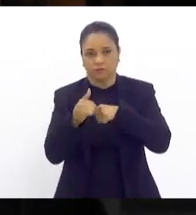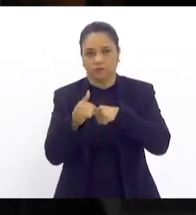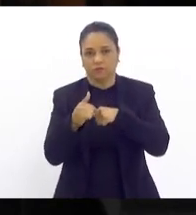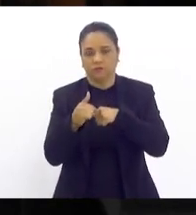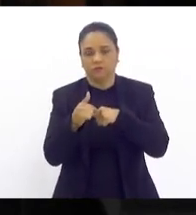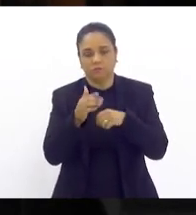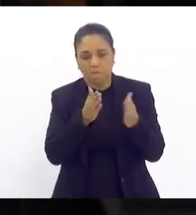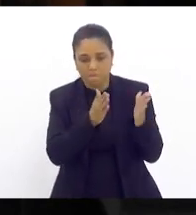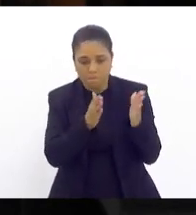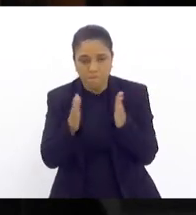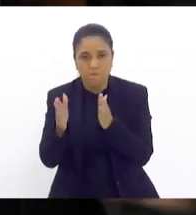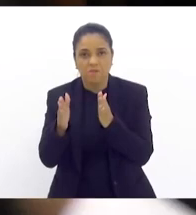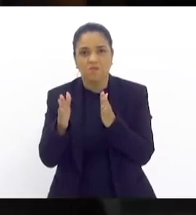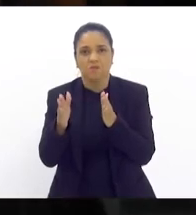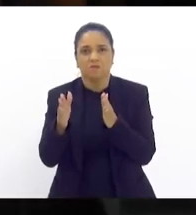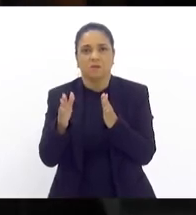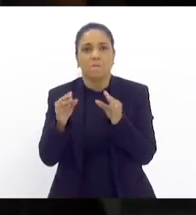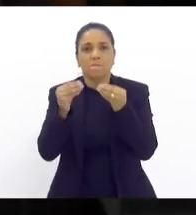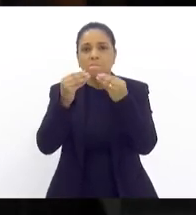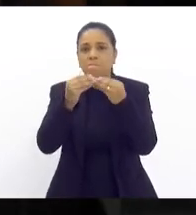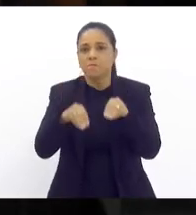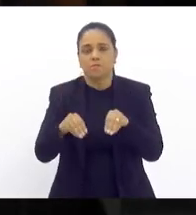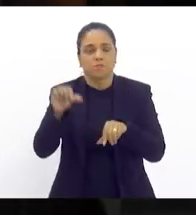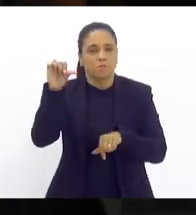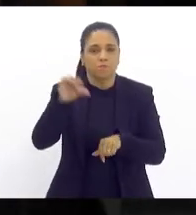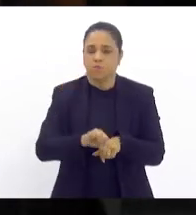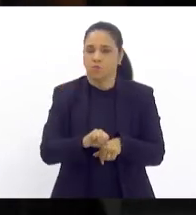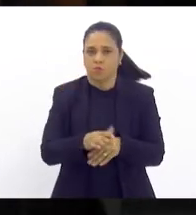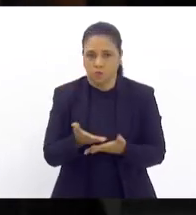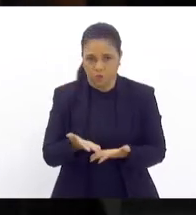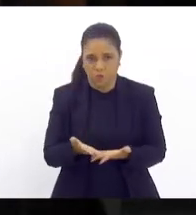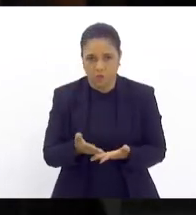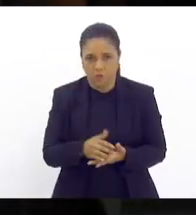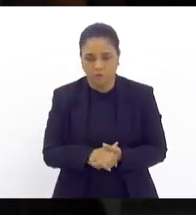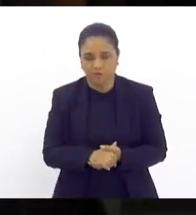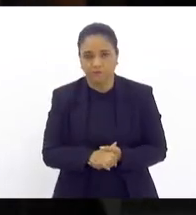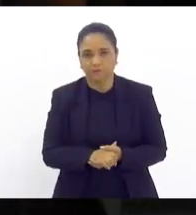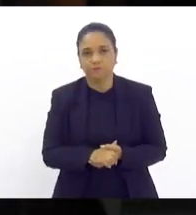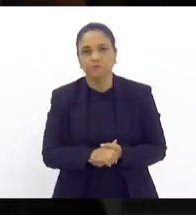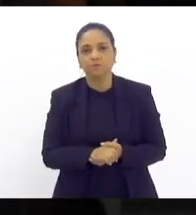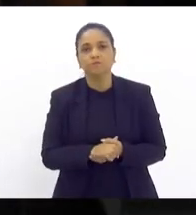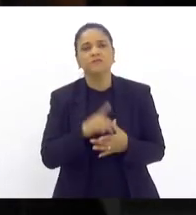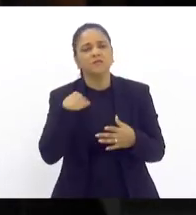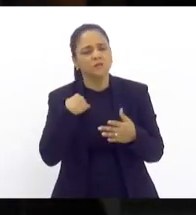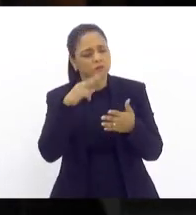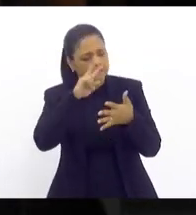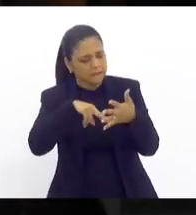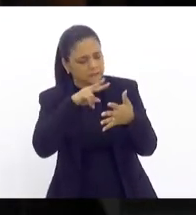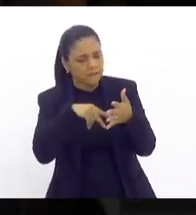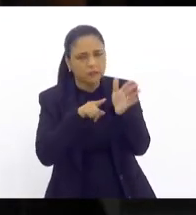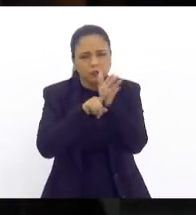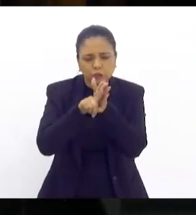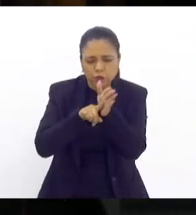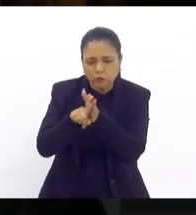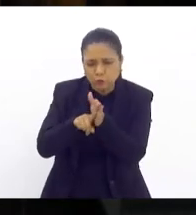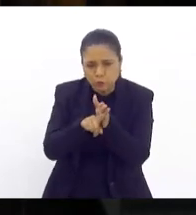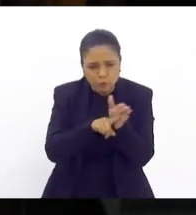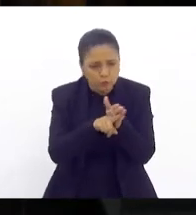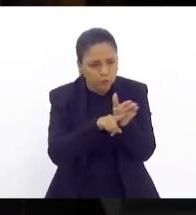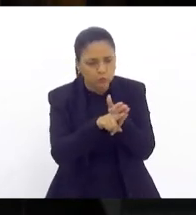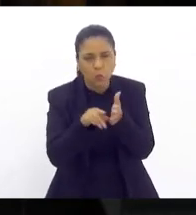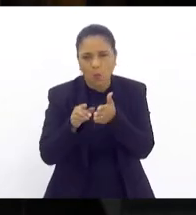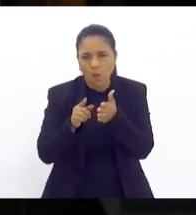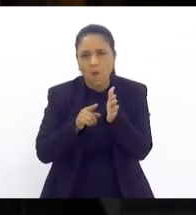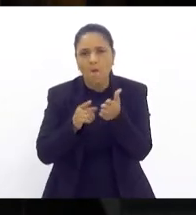mais eu li alguns trabalhos alguns estudos que no período